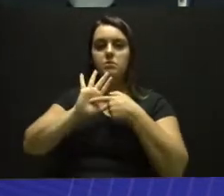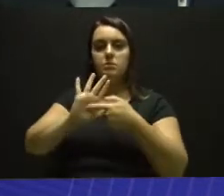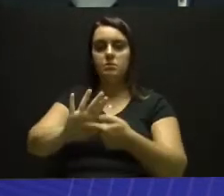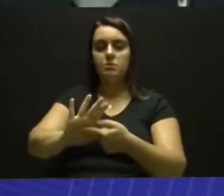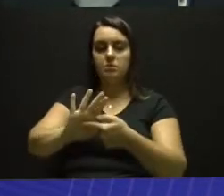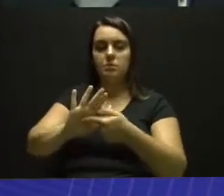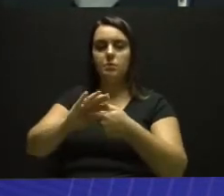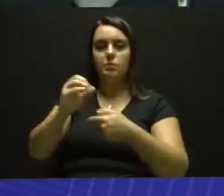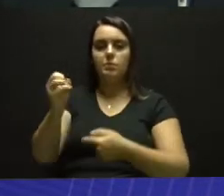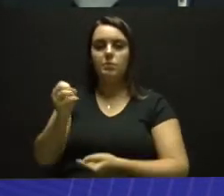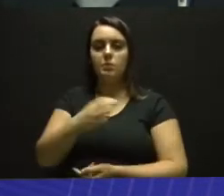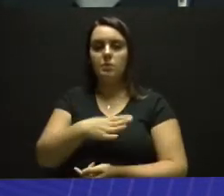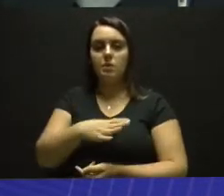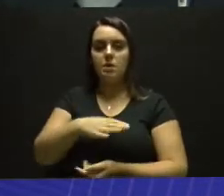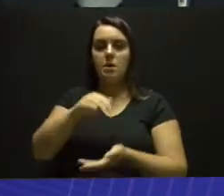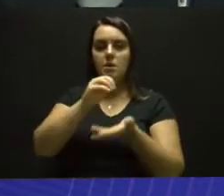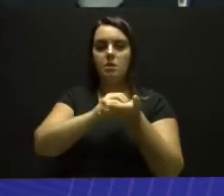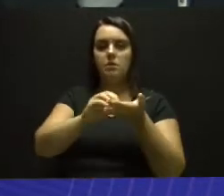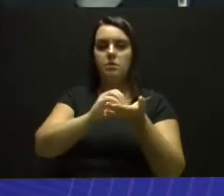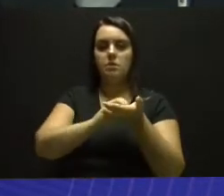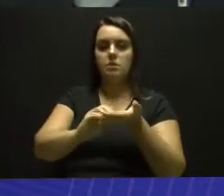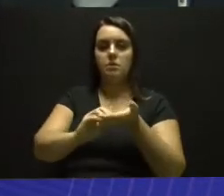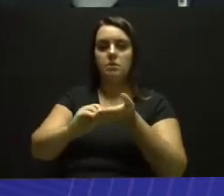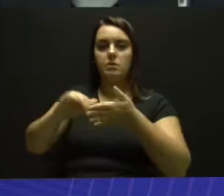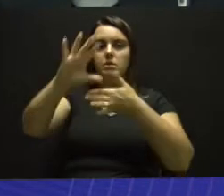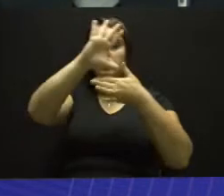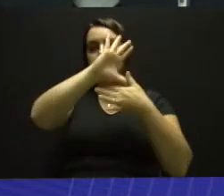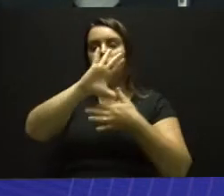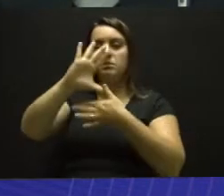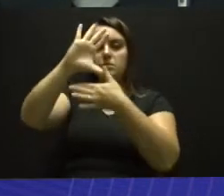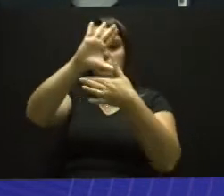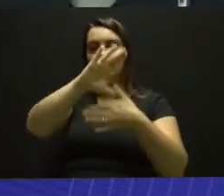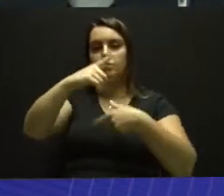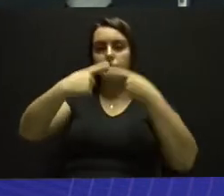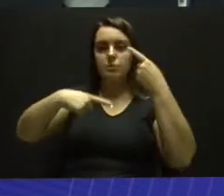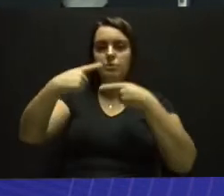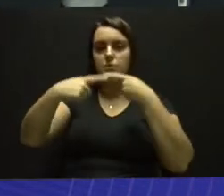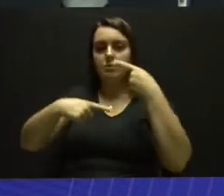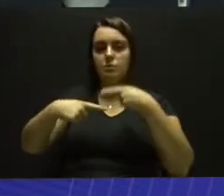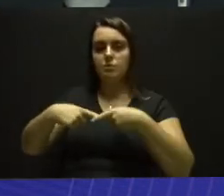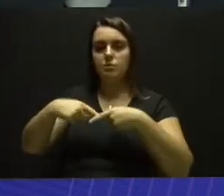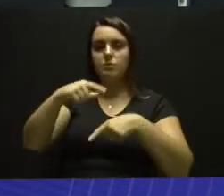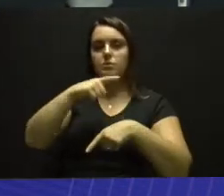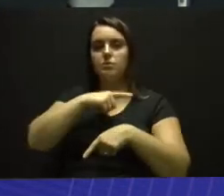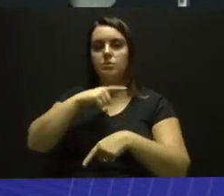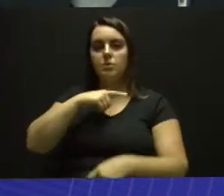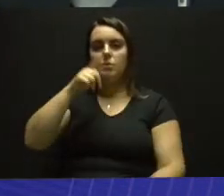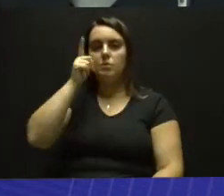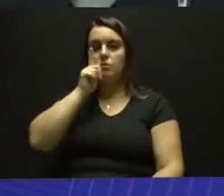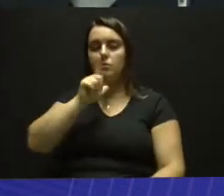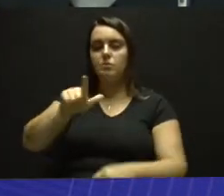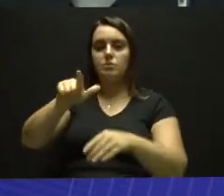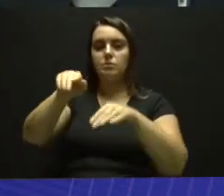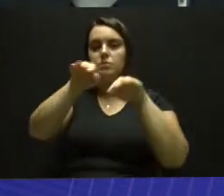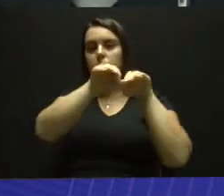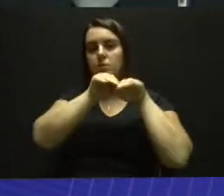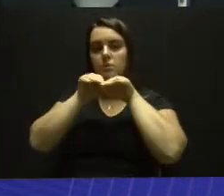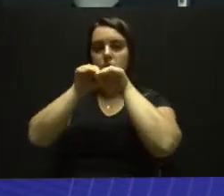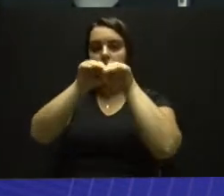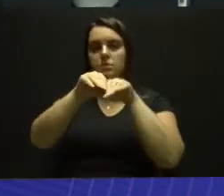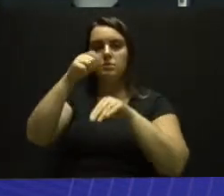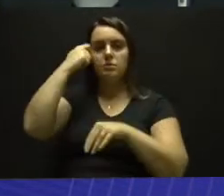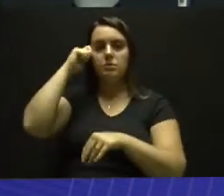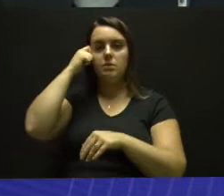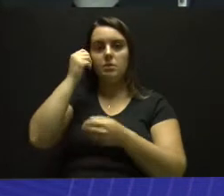novamente a secretaria nacional de políticas de promoção da igualdade racial e criar em todas as prefeituras